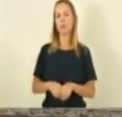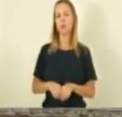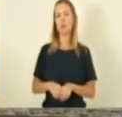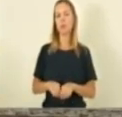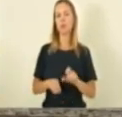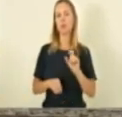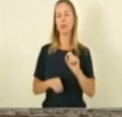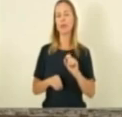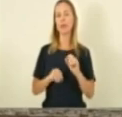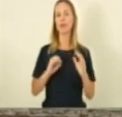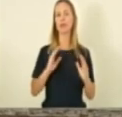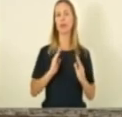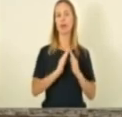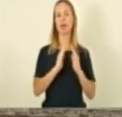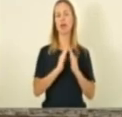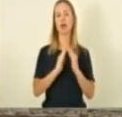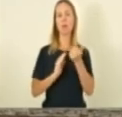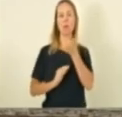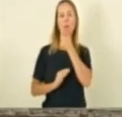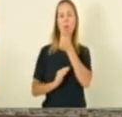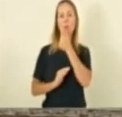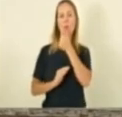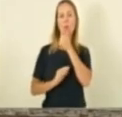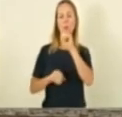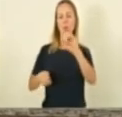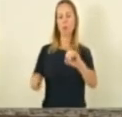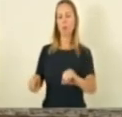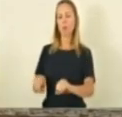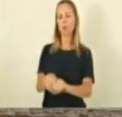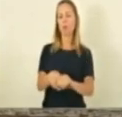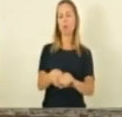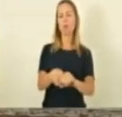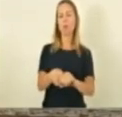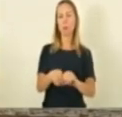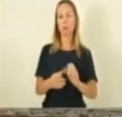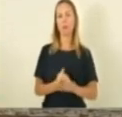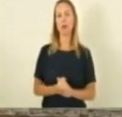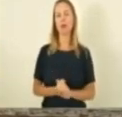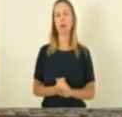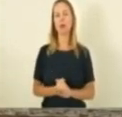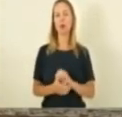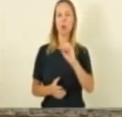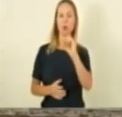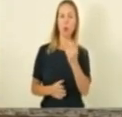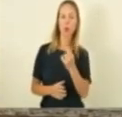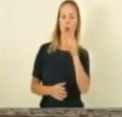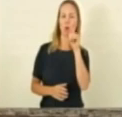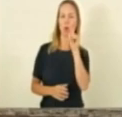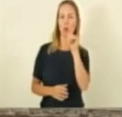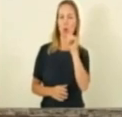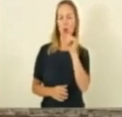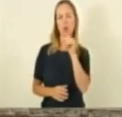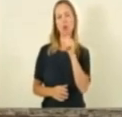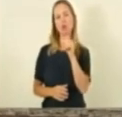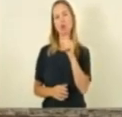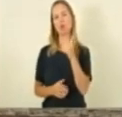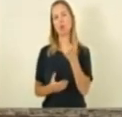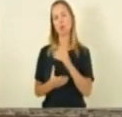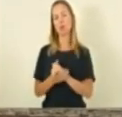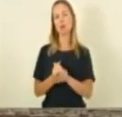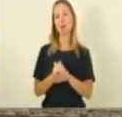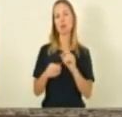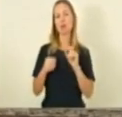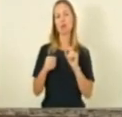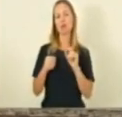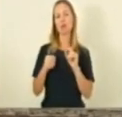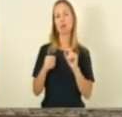dos imóveis que não efetuaram a ligação de sua residência ou comércio à referida